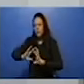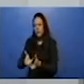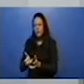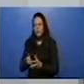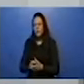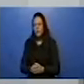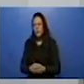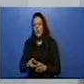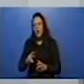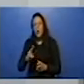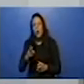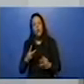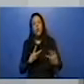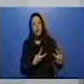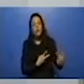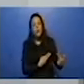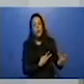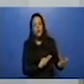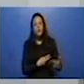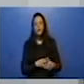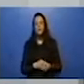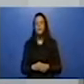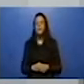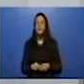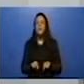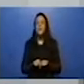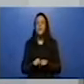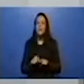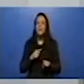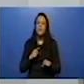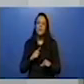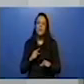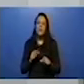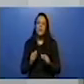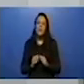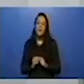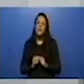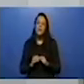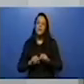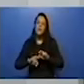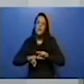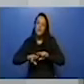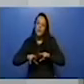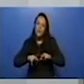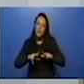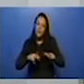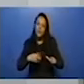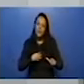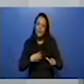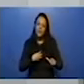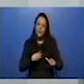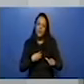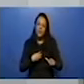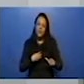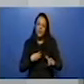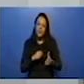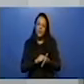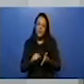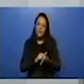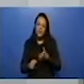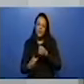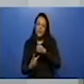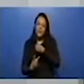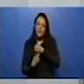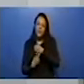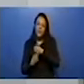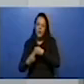Além do to come, existem outras variações também de palavras que no passado ficam também iguais. We